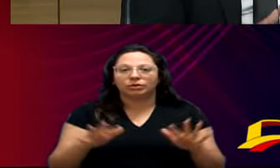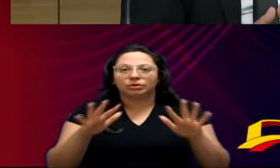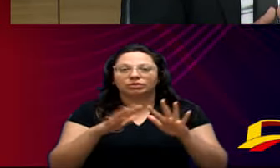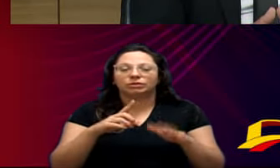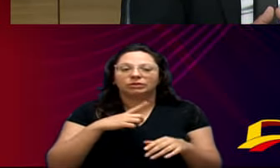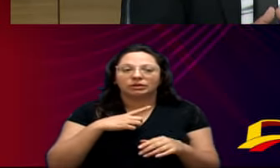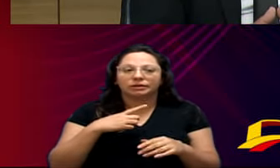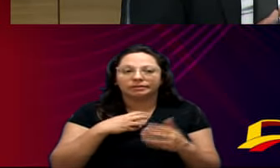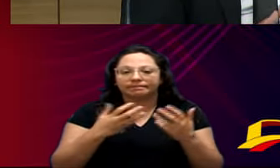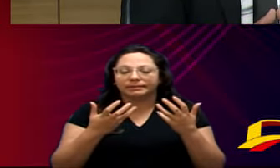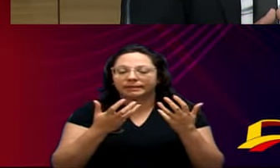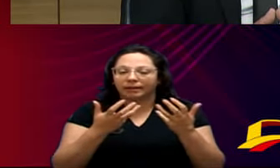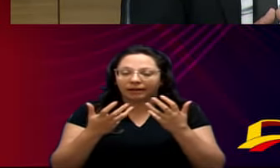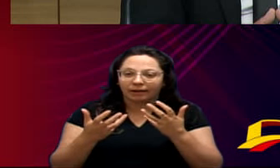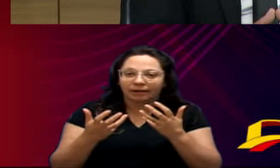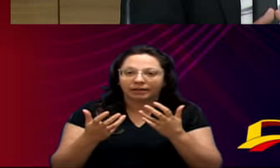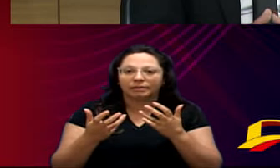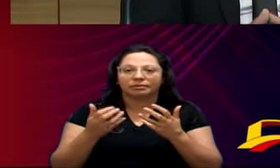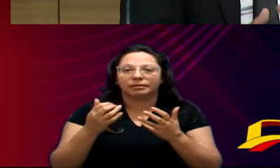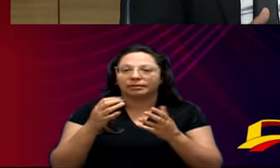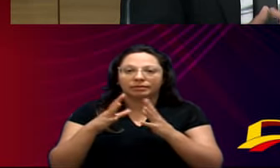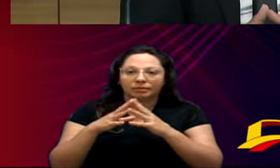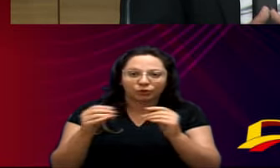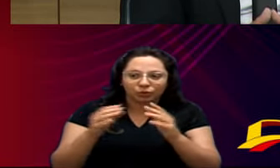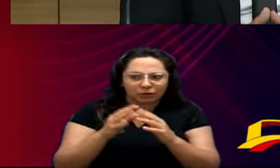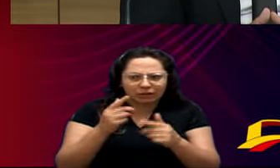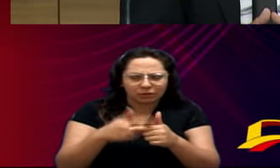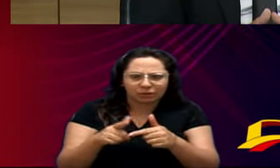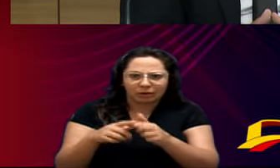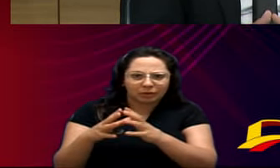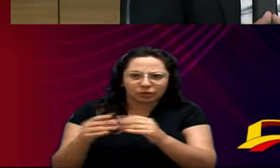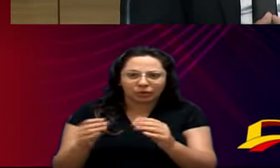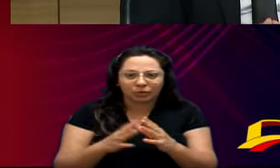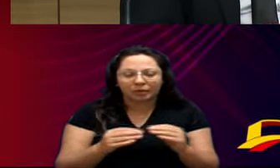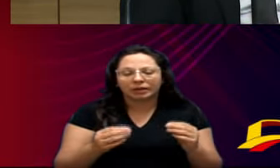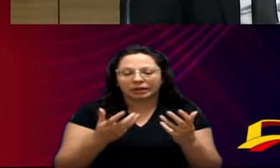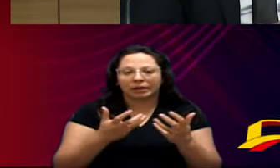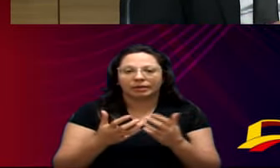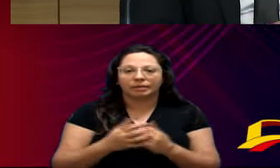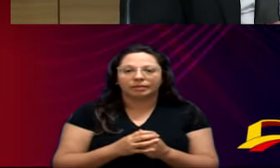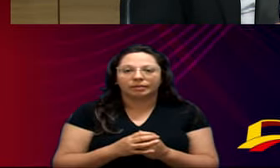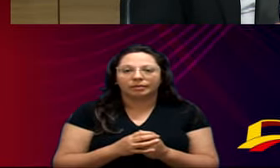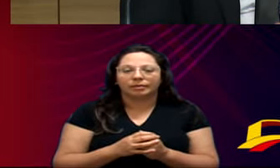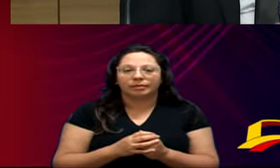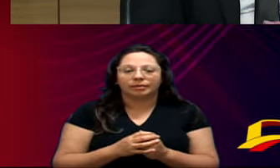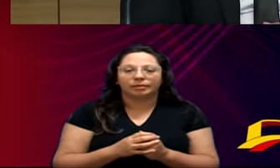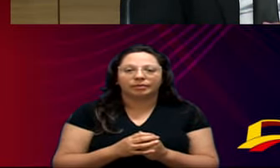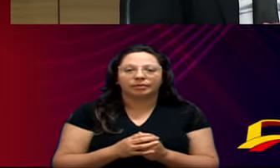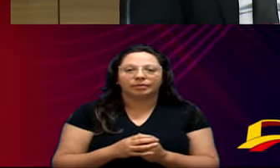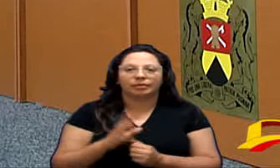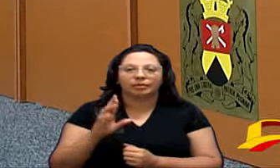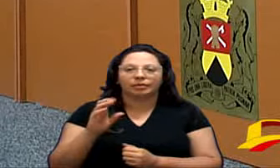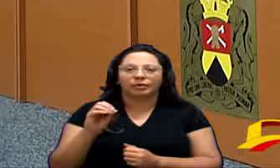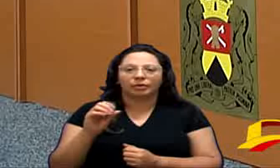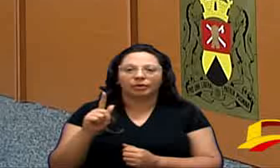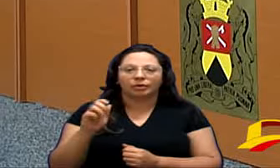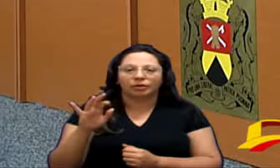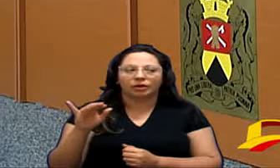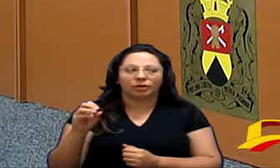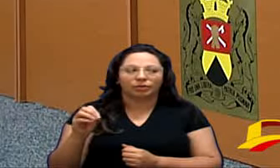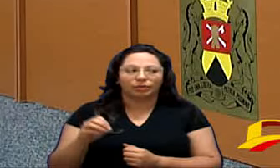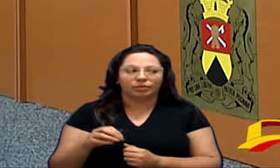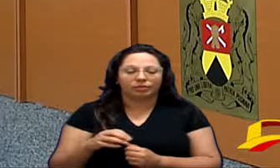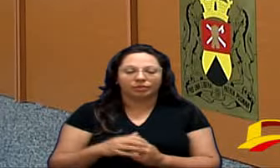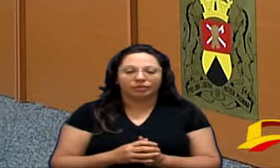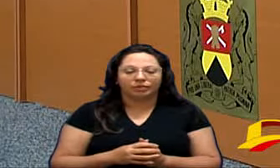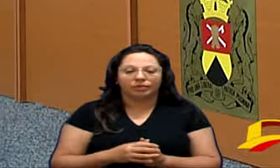meios de mitigar essa situação dentro das nossas possibilidades Vereador Rogério